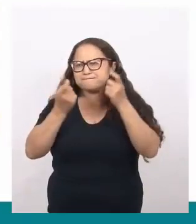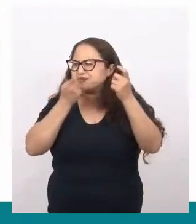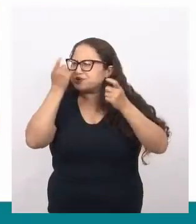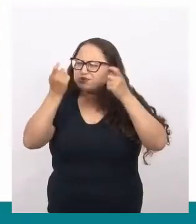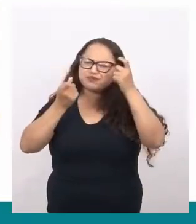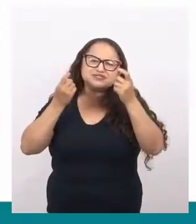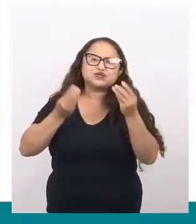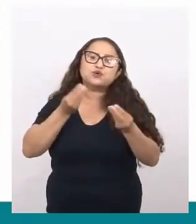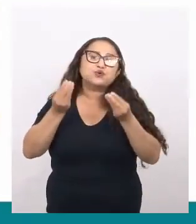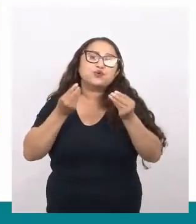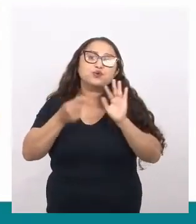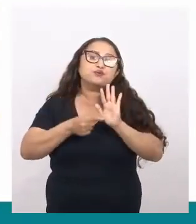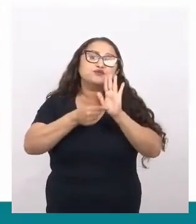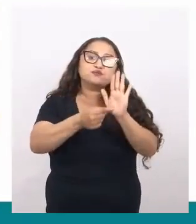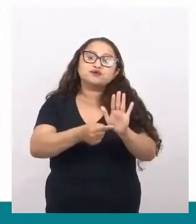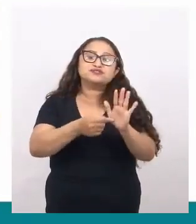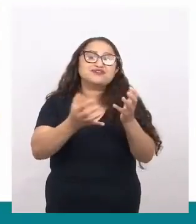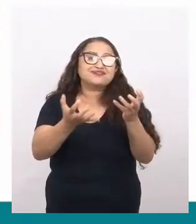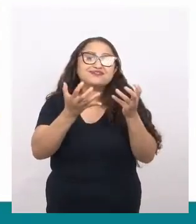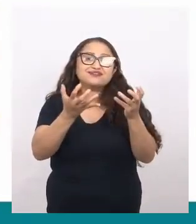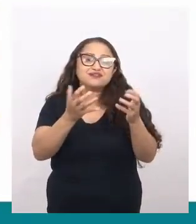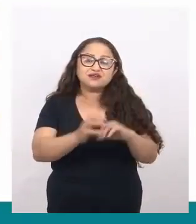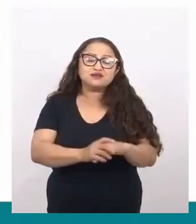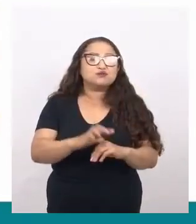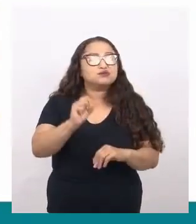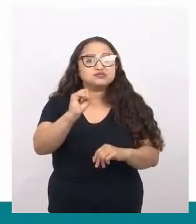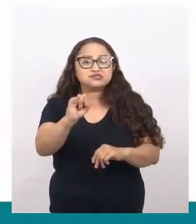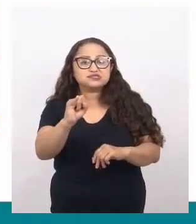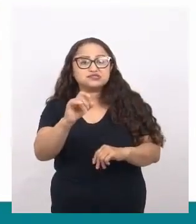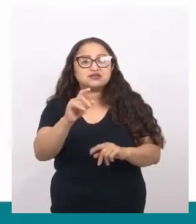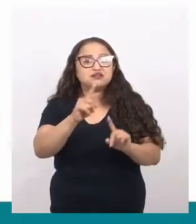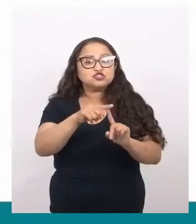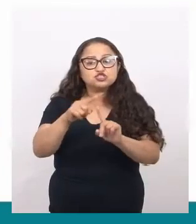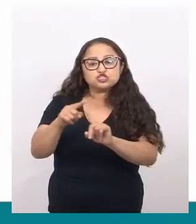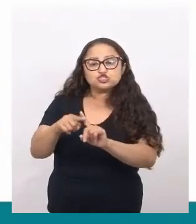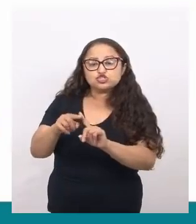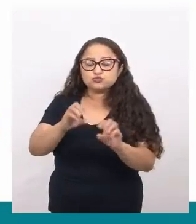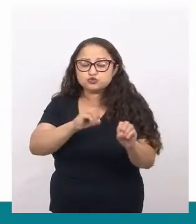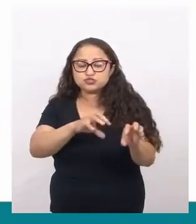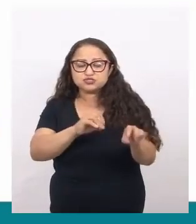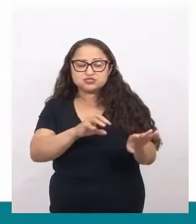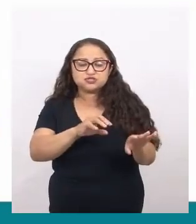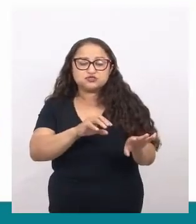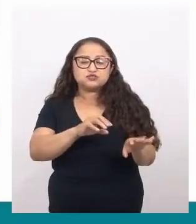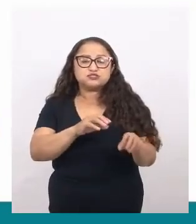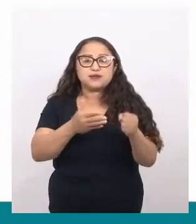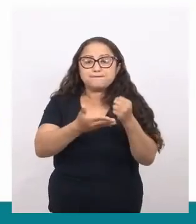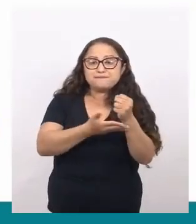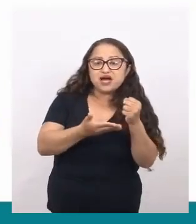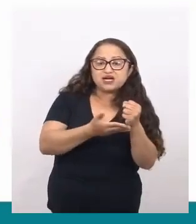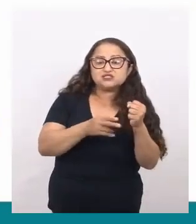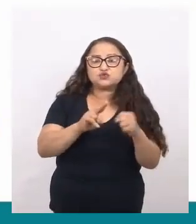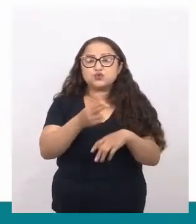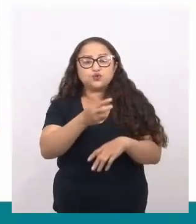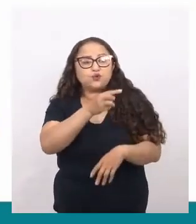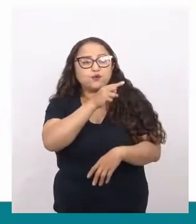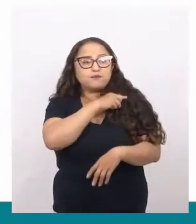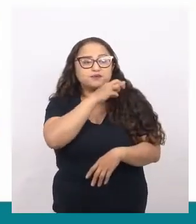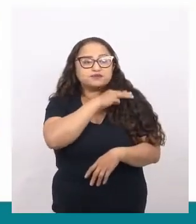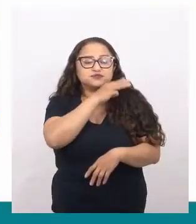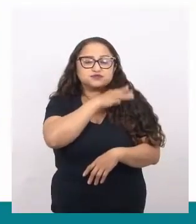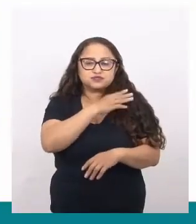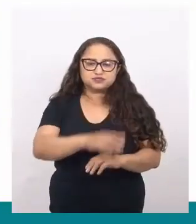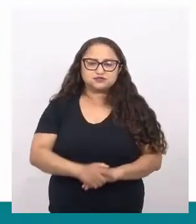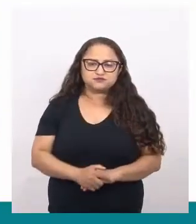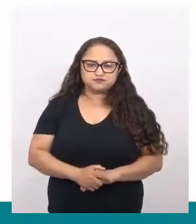que eu vou manifestar interesse? Se é tipo de ensino, se é fundamental, se é médio, como é que eu vou manifestar? Pessoal,